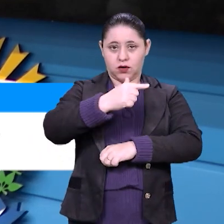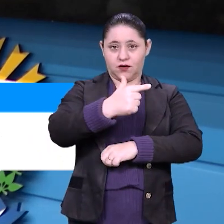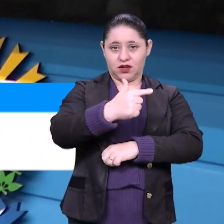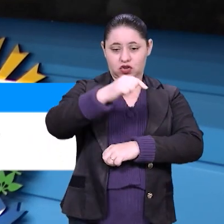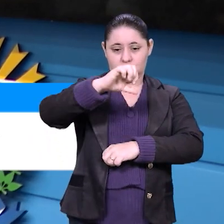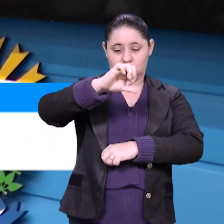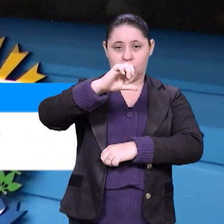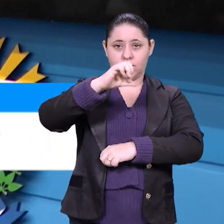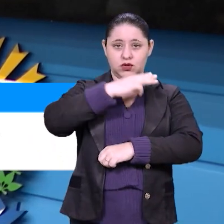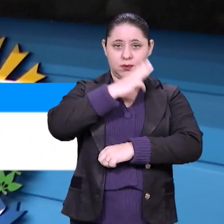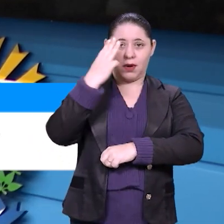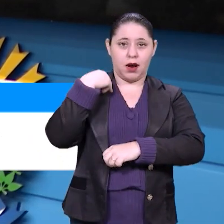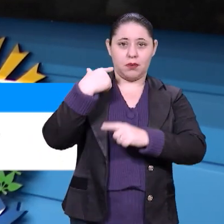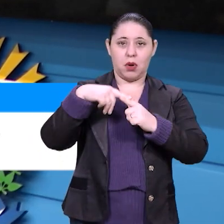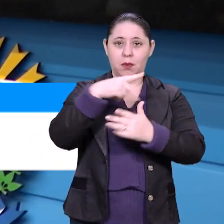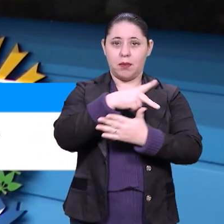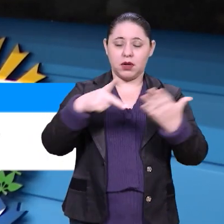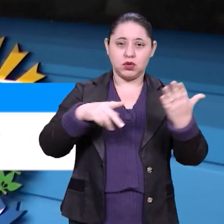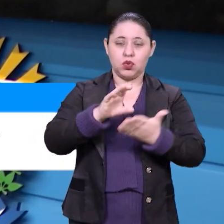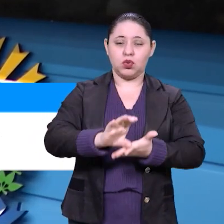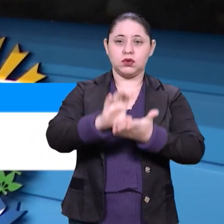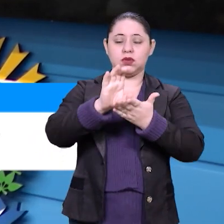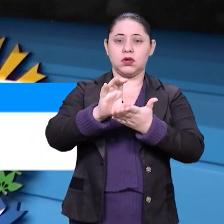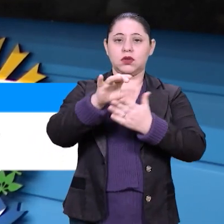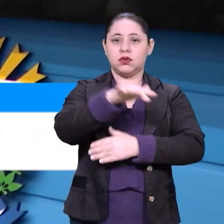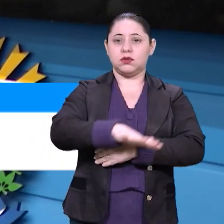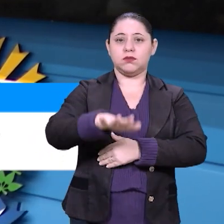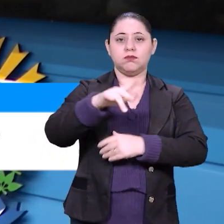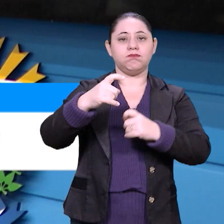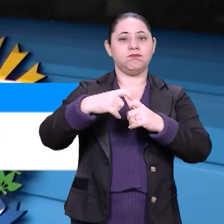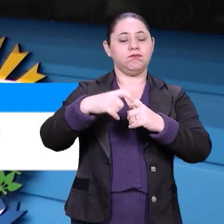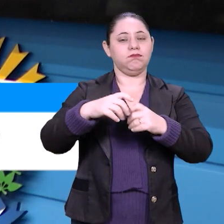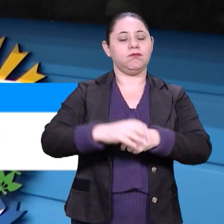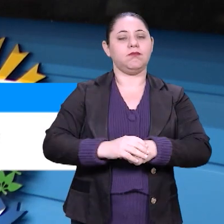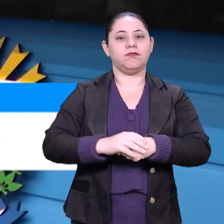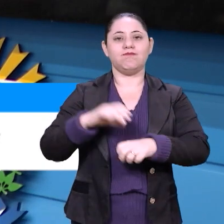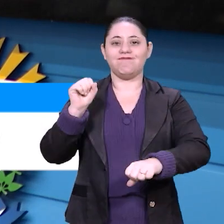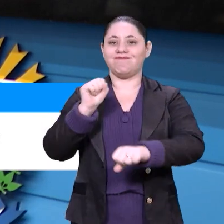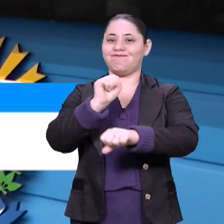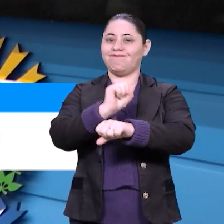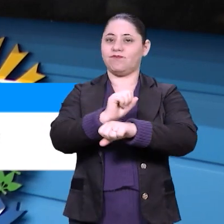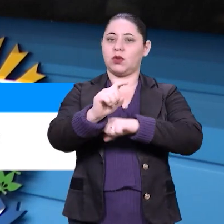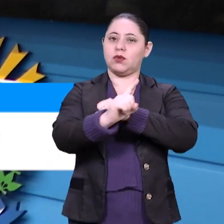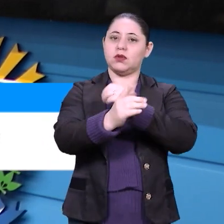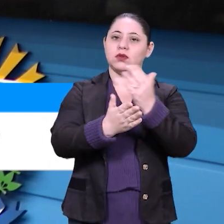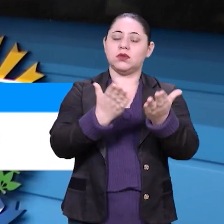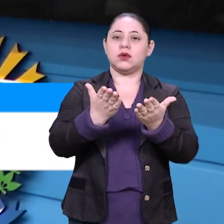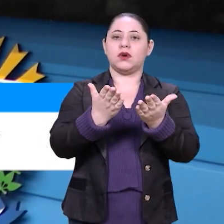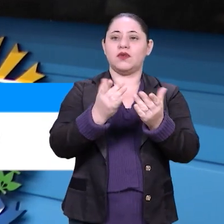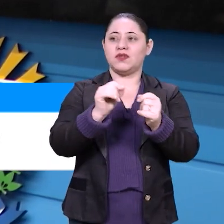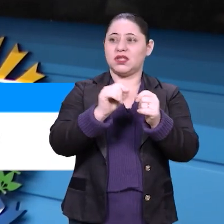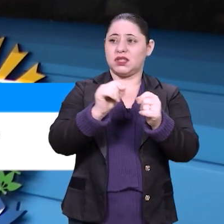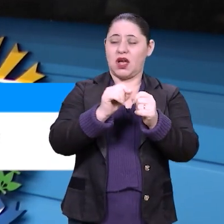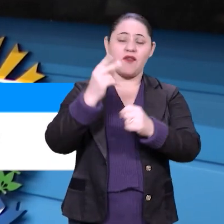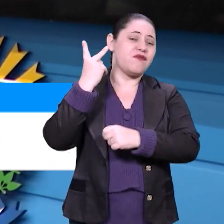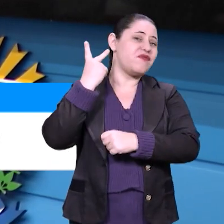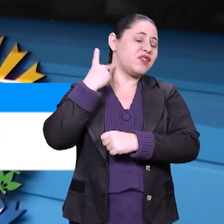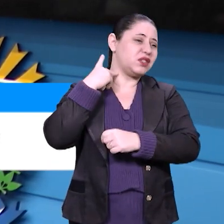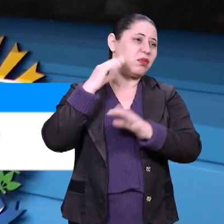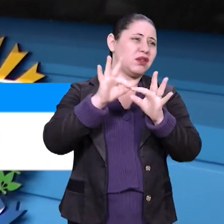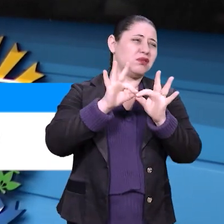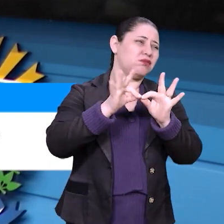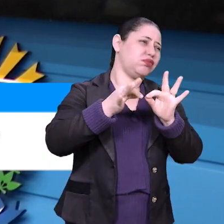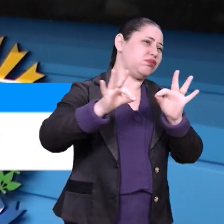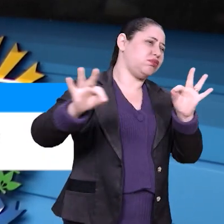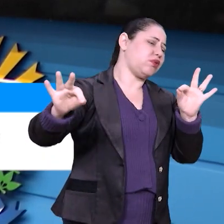o dia 29 de maio, devido a um parecer do Conselho Regional de Medicina. A suspensão dos atendimentos obrigava as